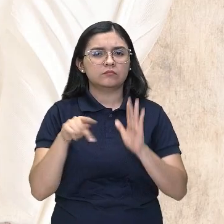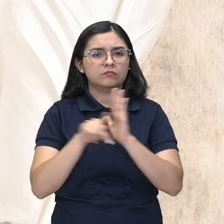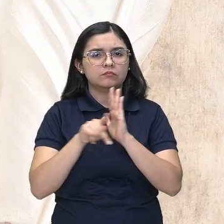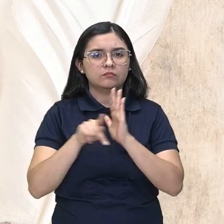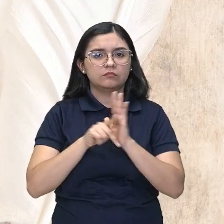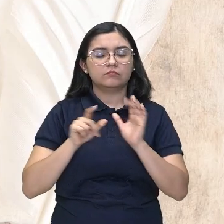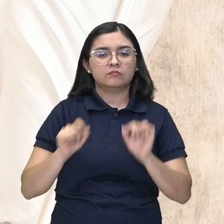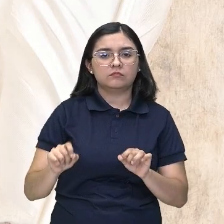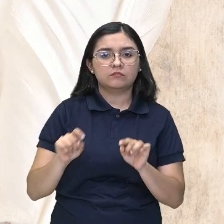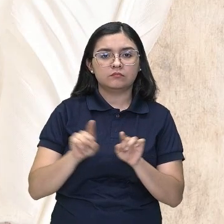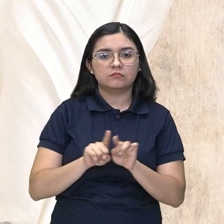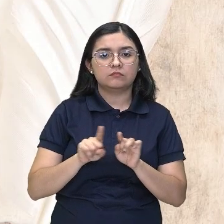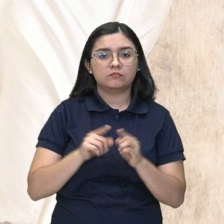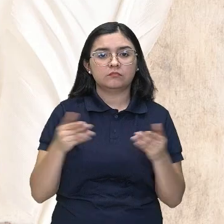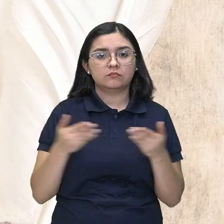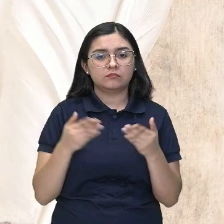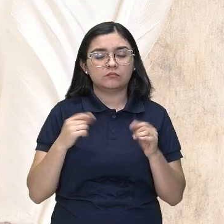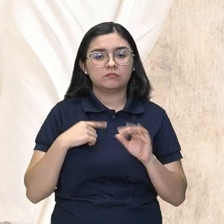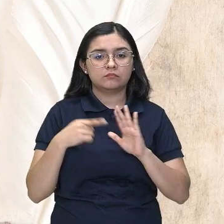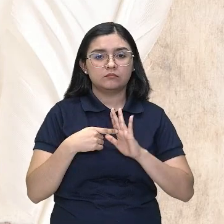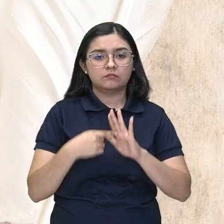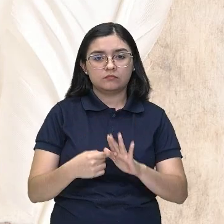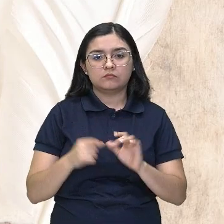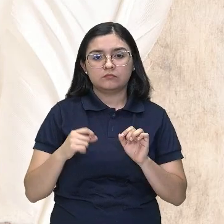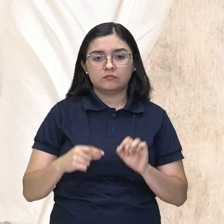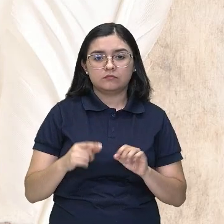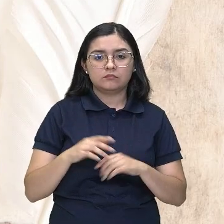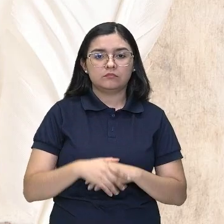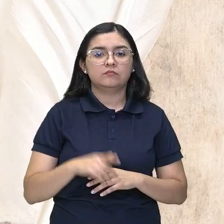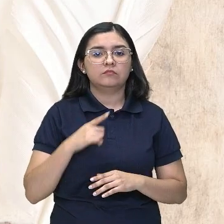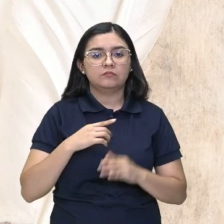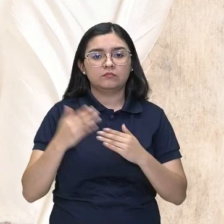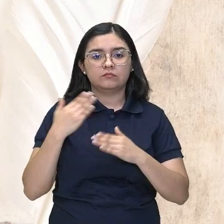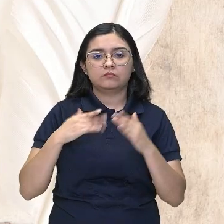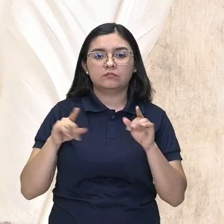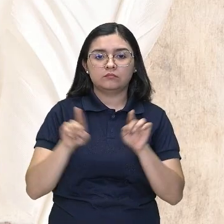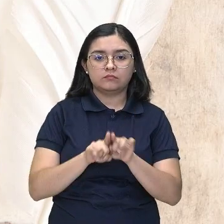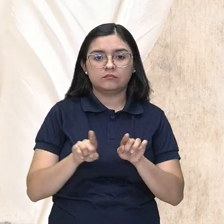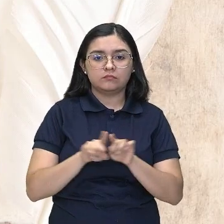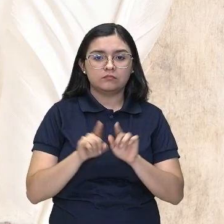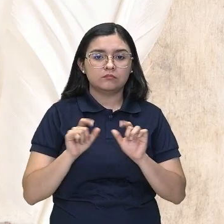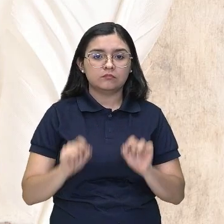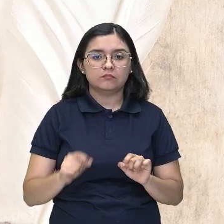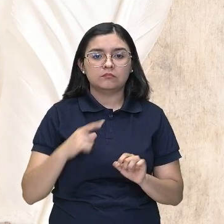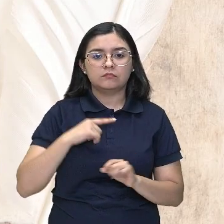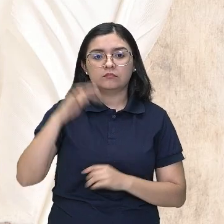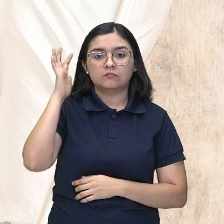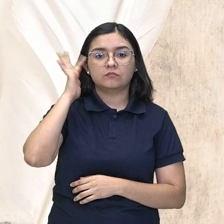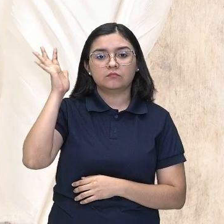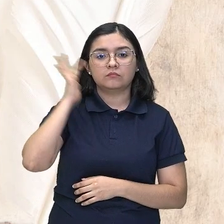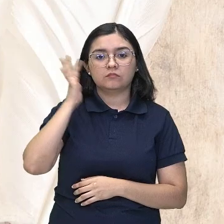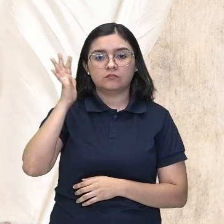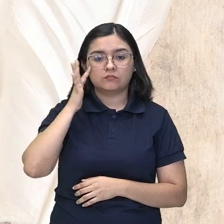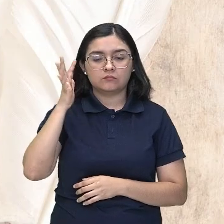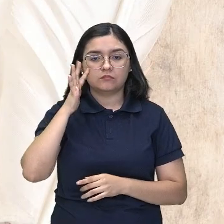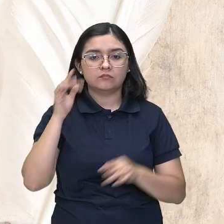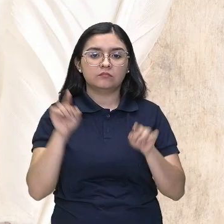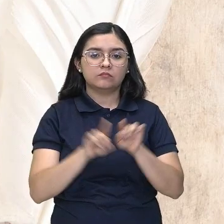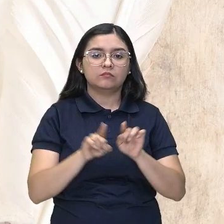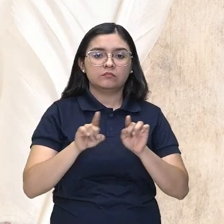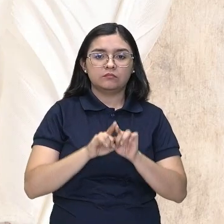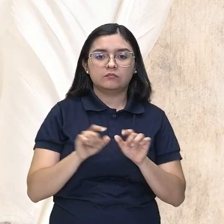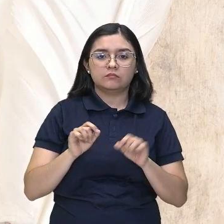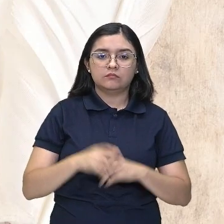né? Ainda hoje te apresentas ante mim como a imagem deleitosa de um sonho que encantou